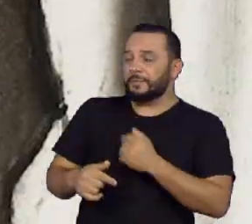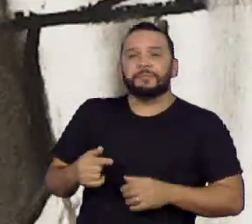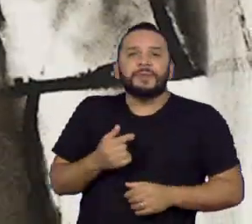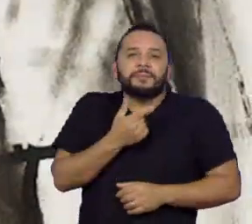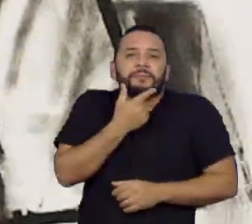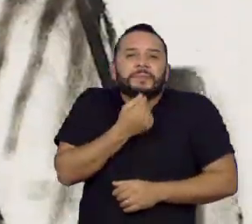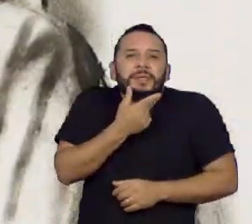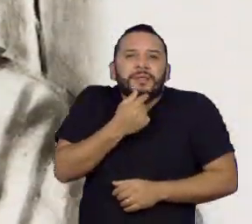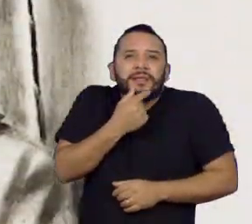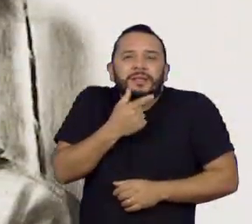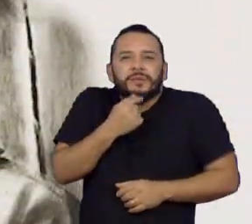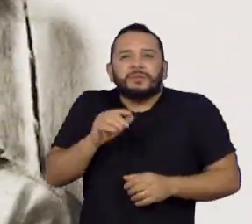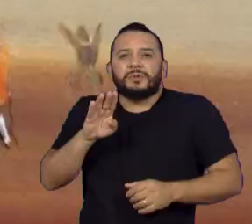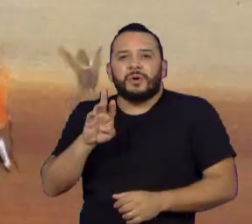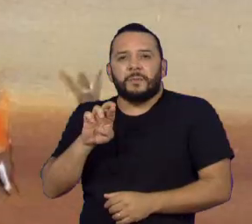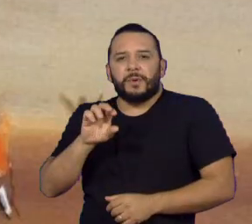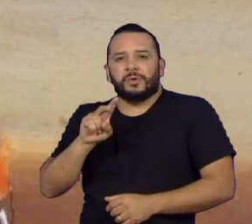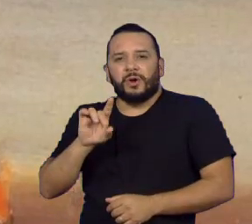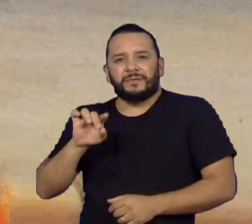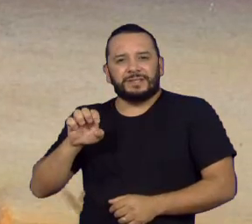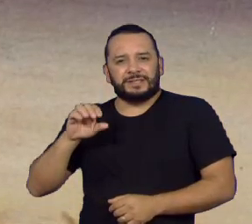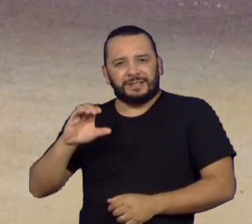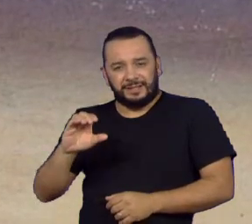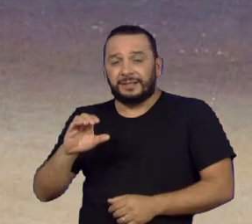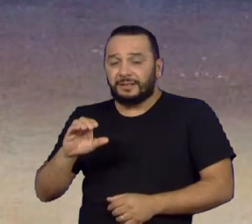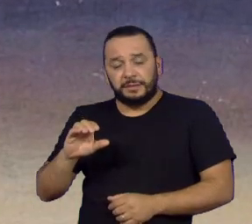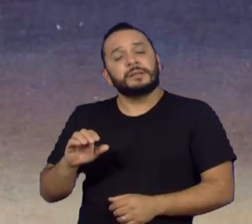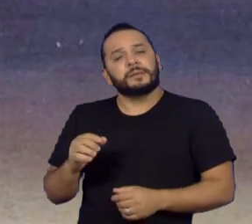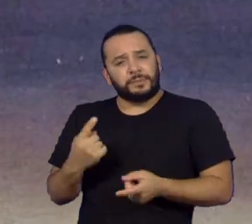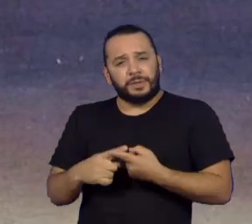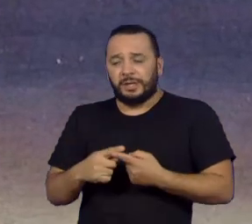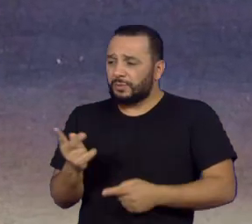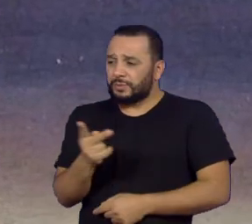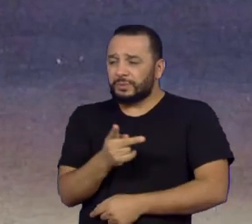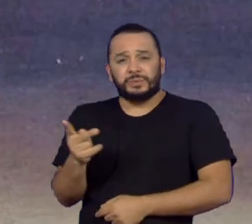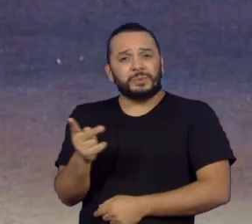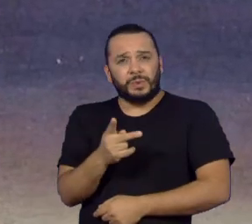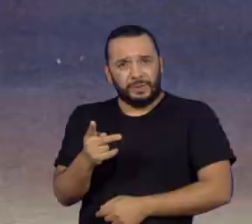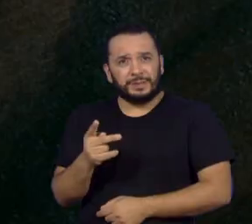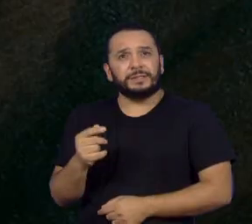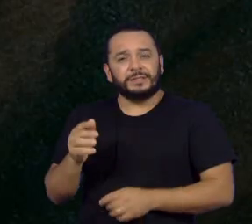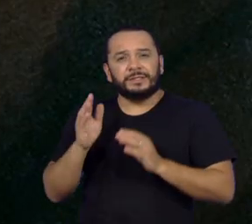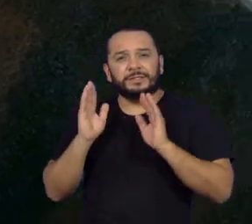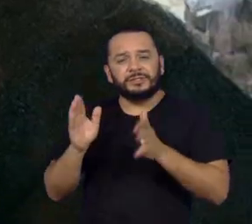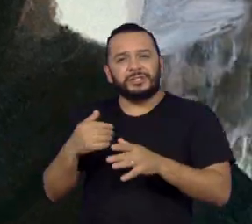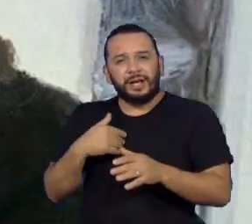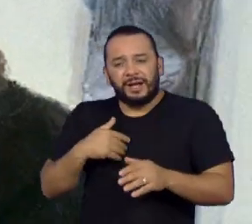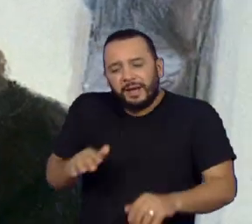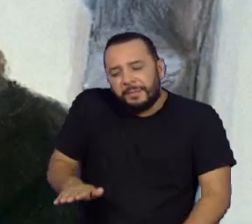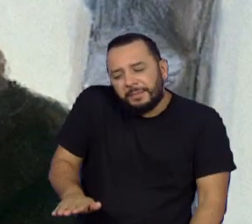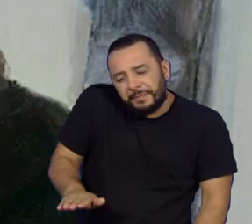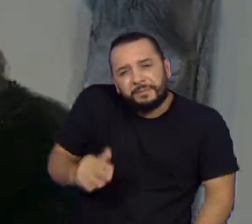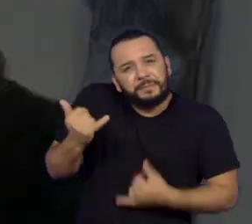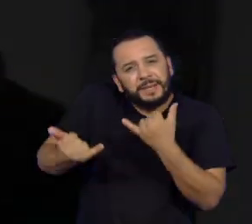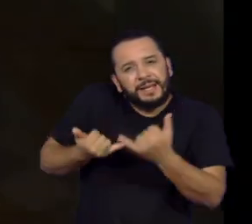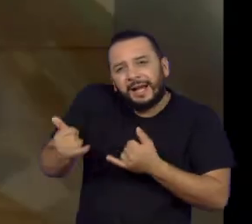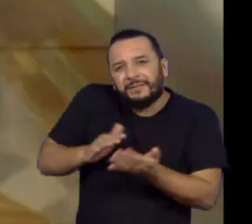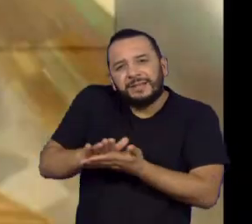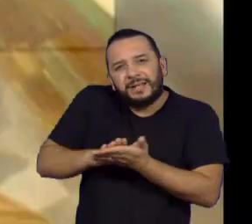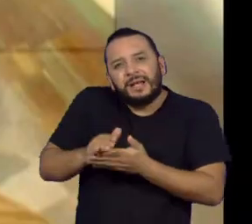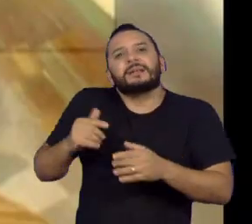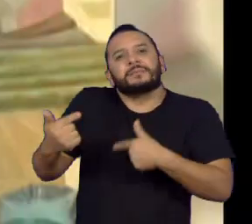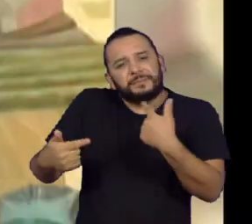Brodowski. Cenas de uma infância que tanto Portinari quanto Elifas tiveram pouco tempo para aproveitar.